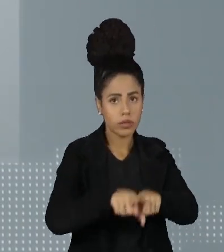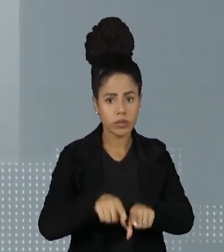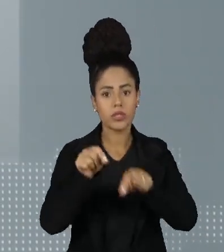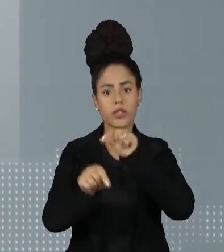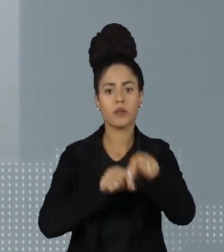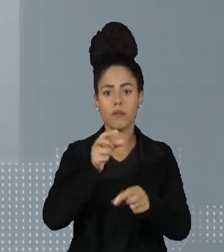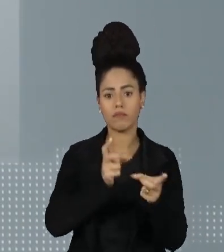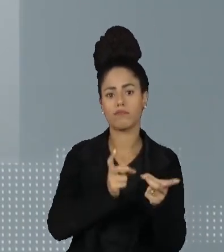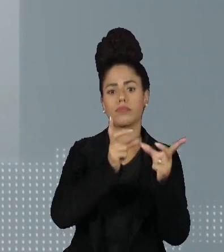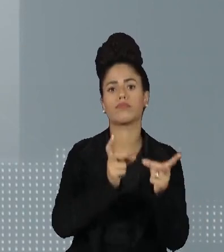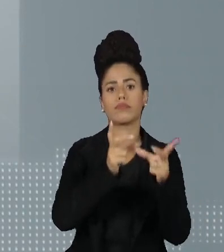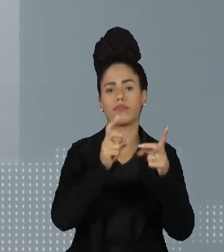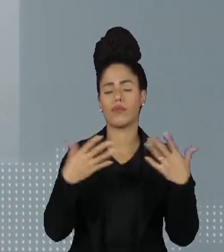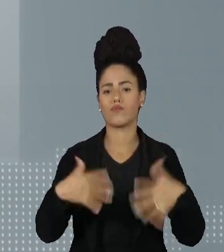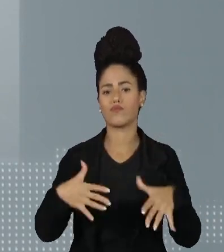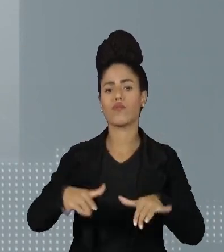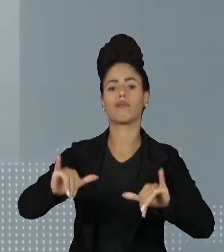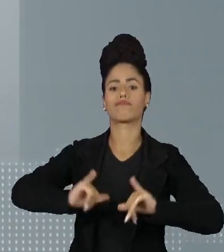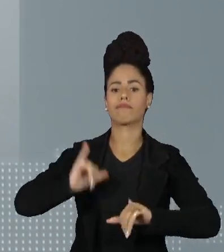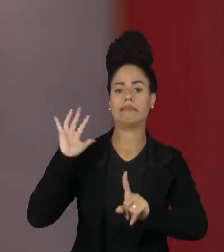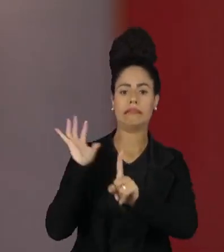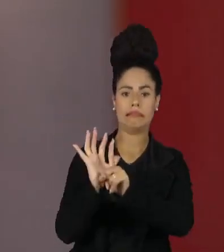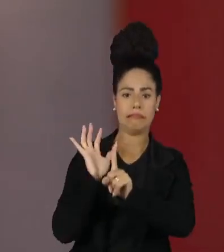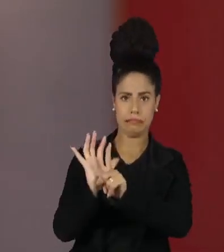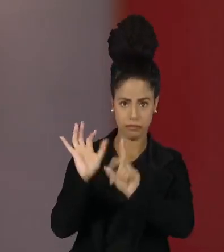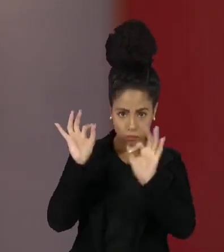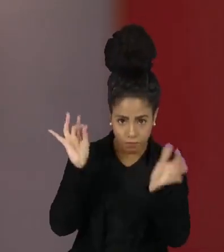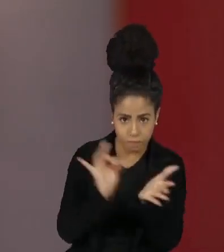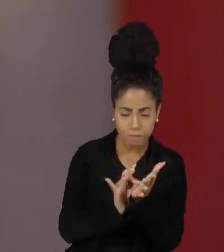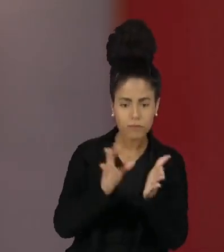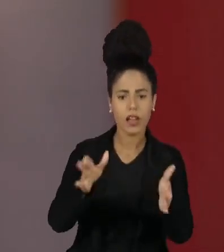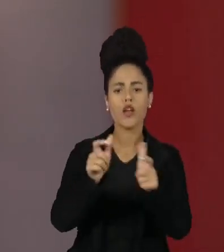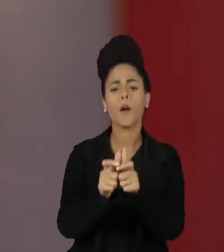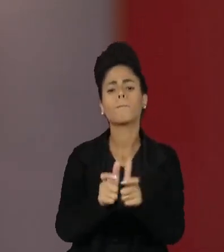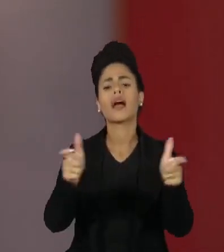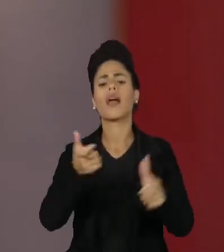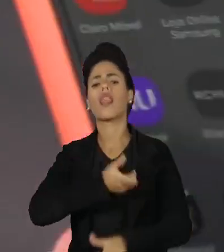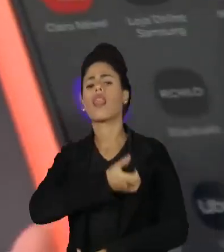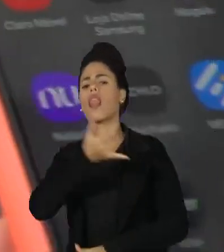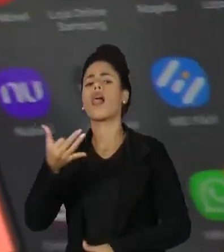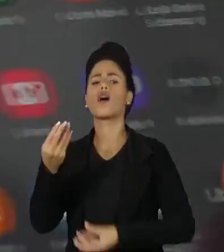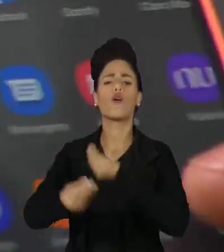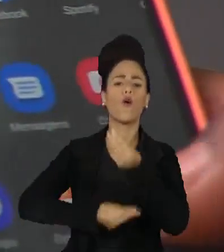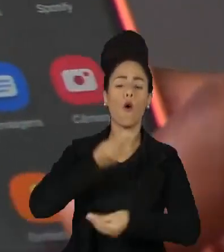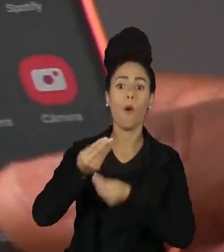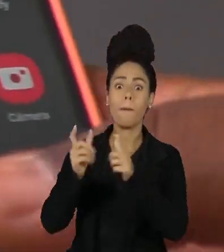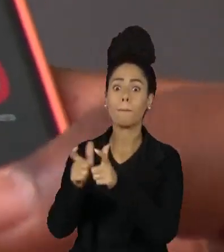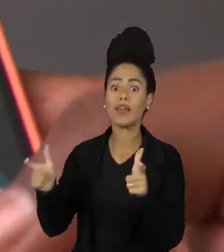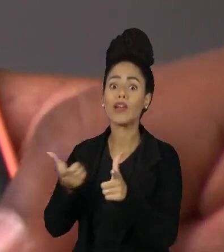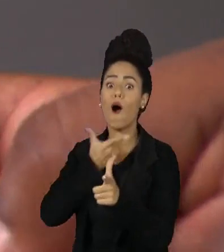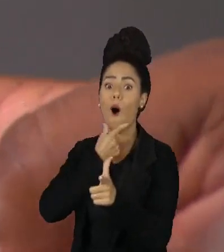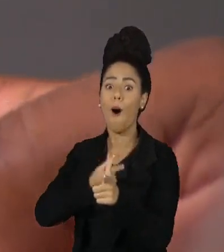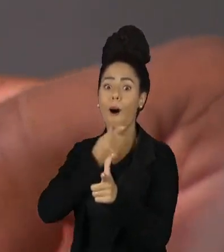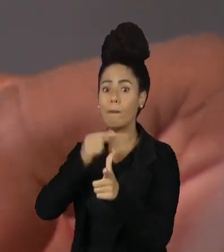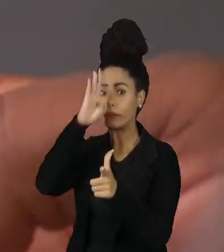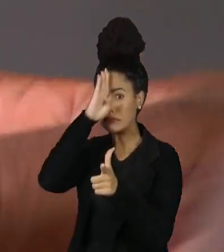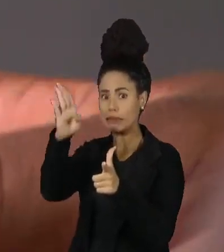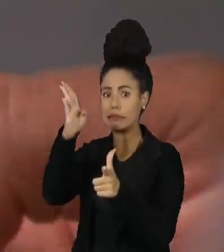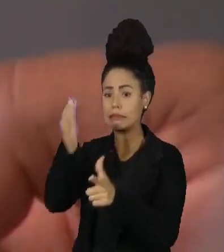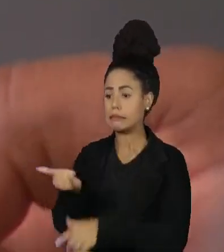eletrônico também sofre Impacto significativos no volume total de tentativas de fraude os homens estão entre as maiores